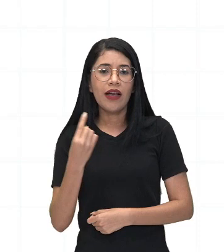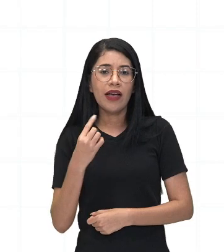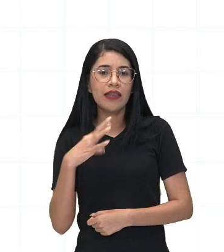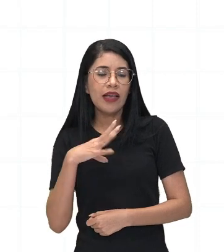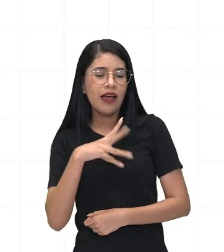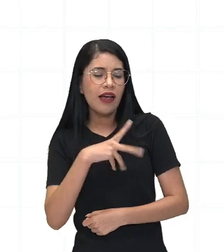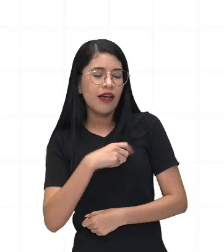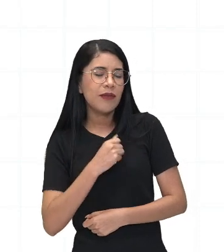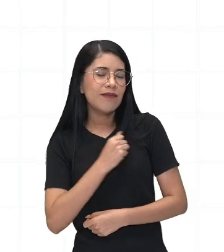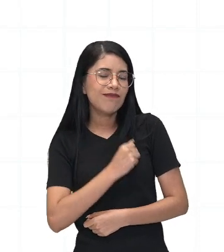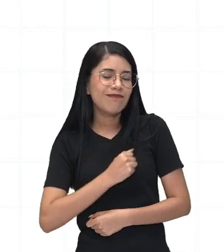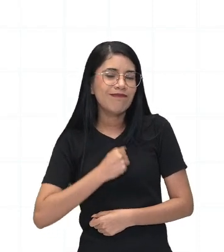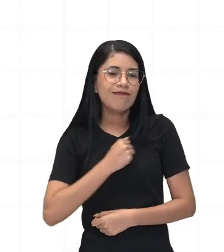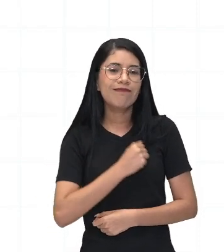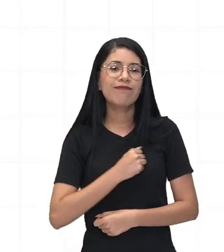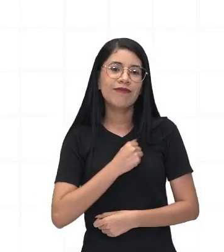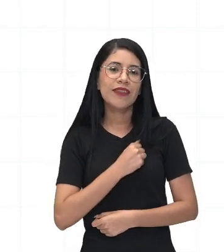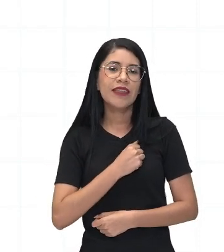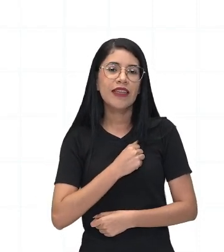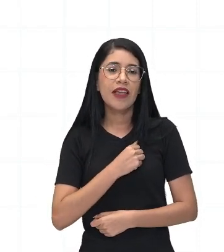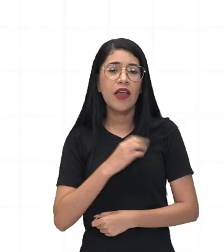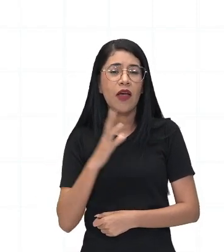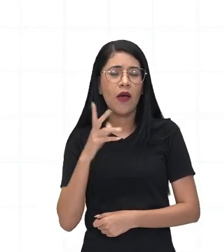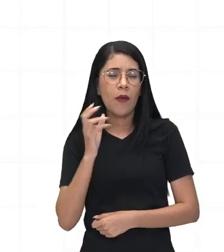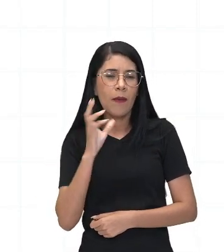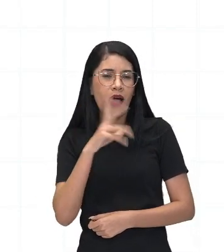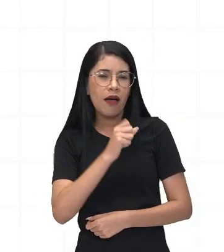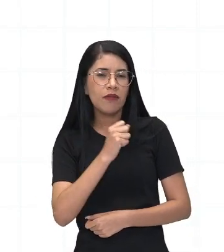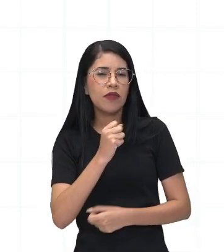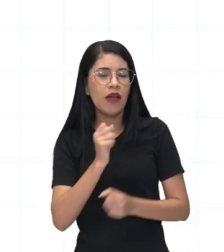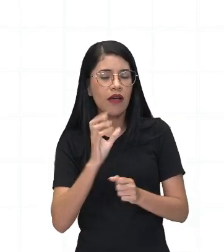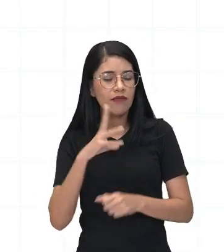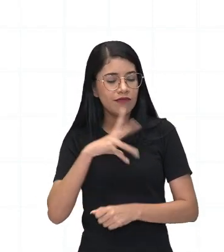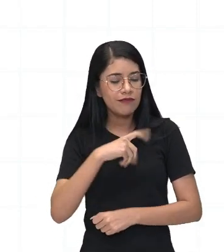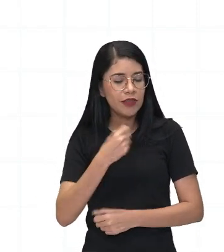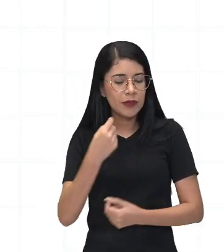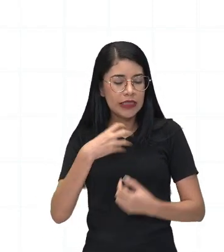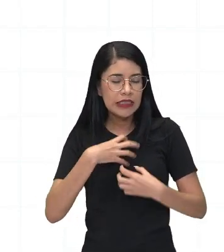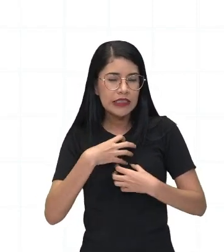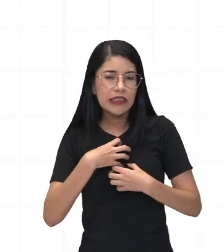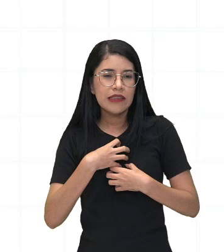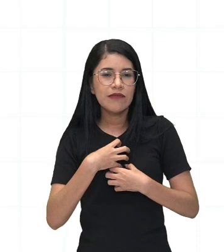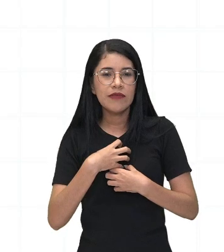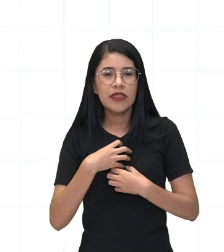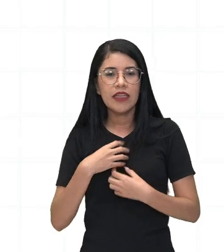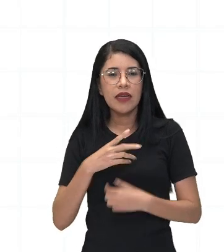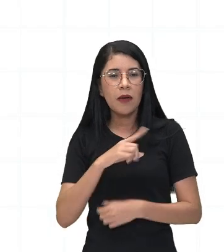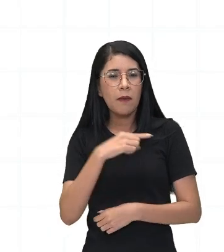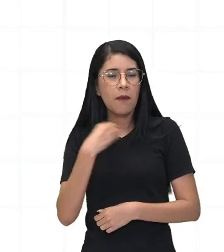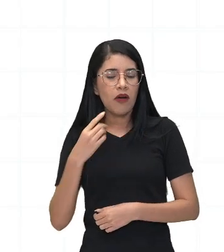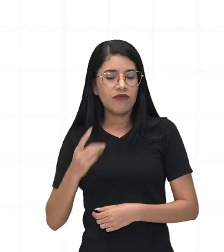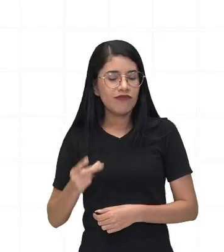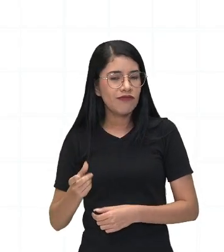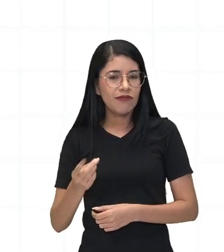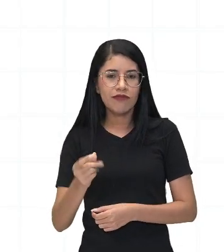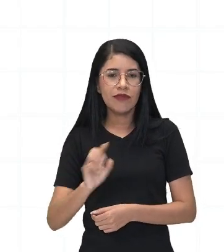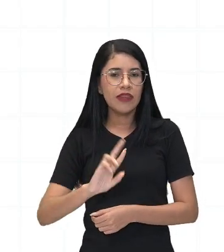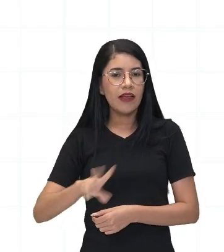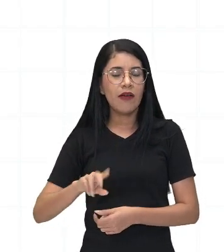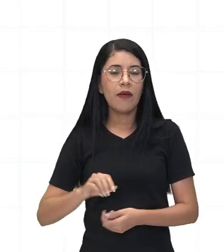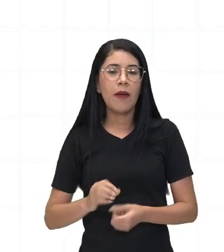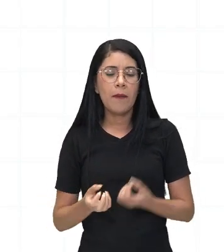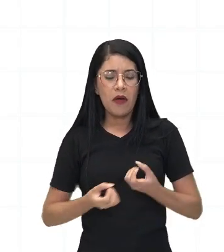quem ama, eu possa me dizer do amor que tive, que não seja imortal, posto que é